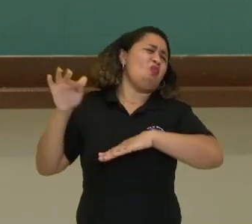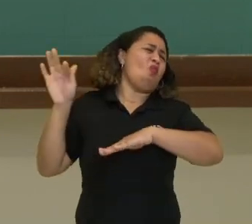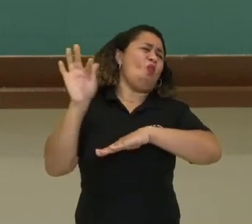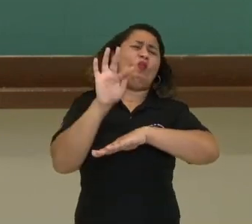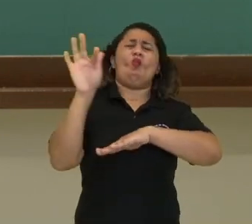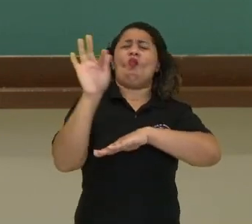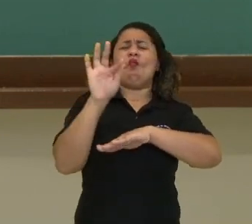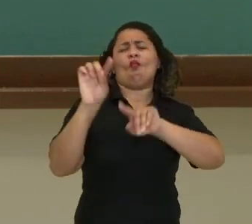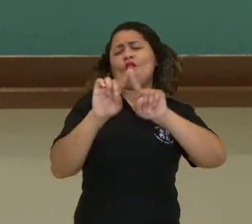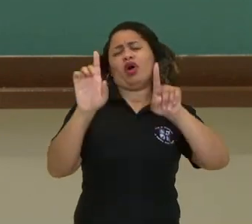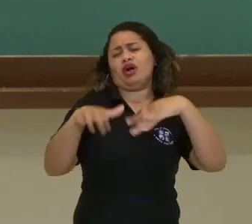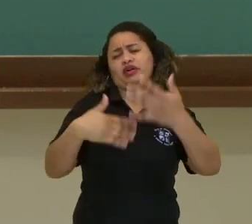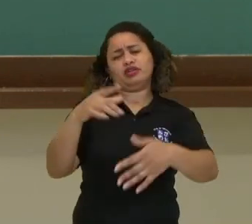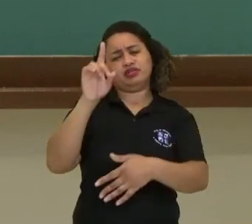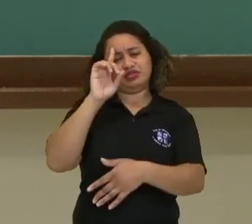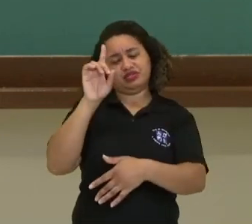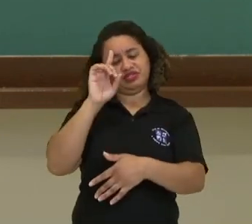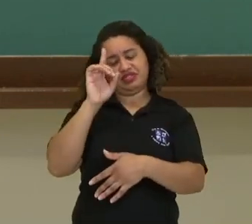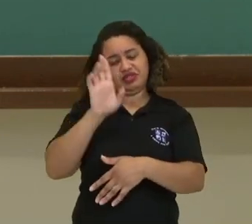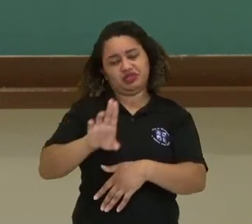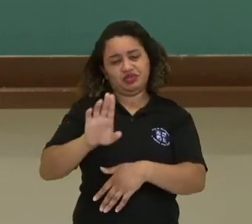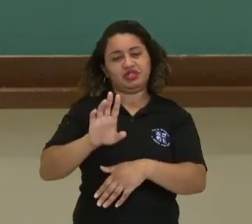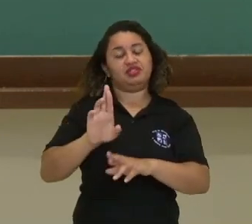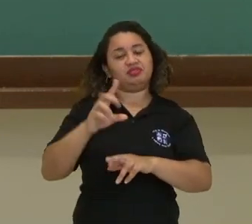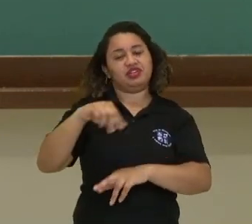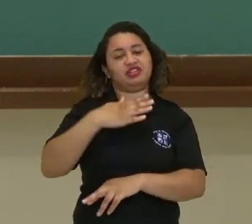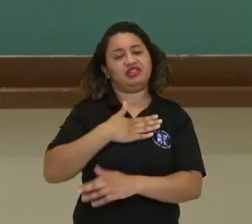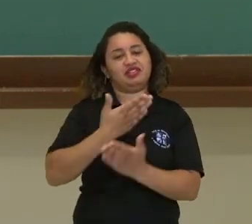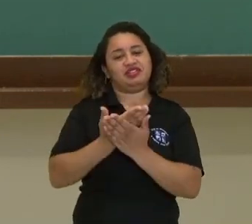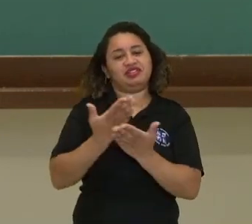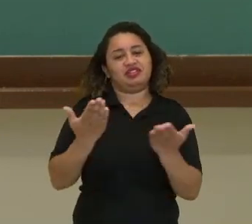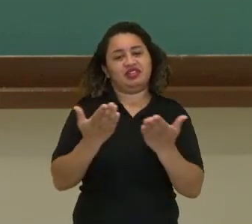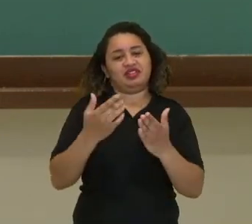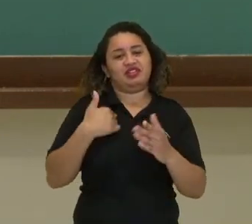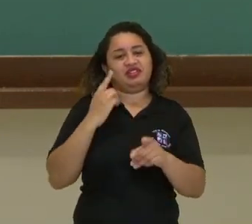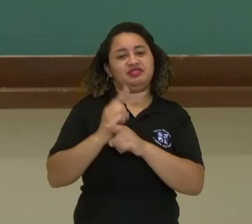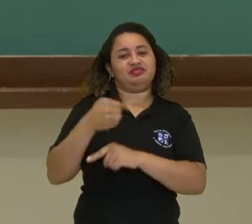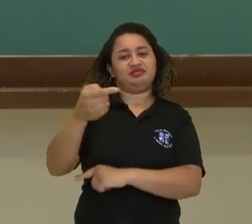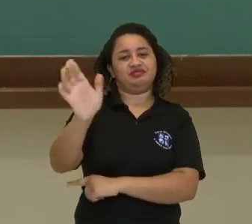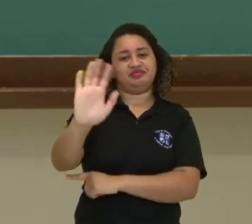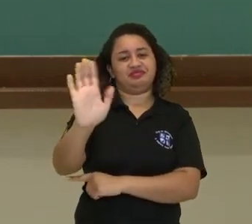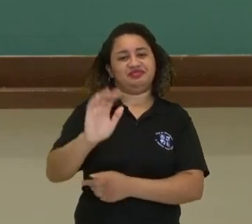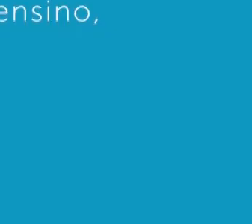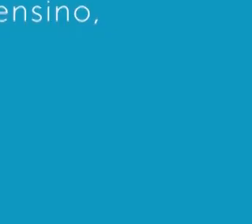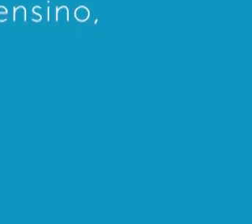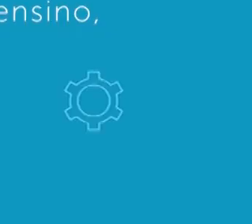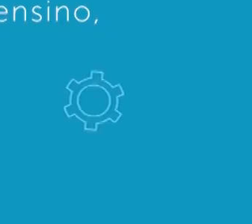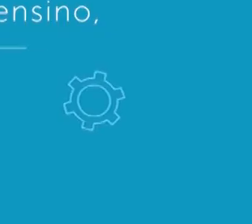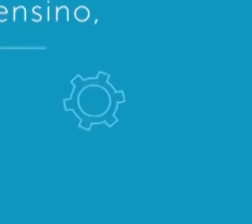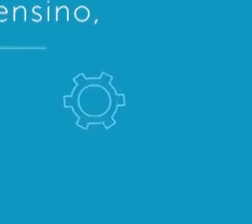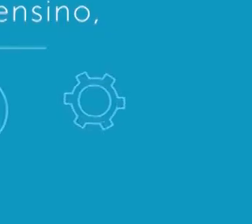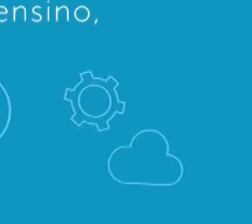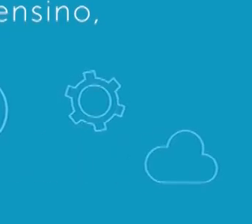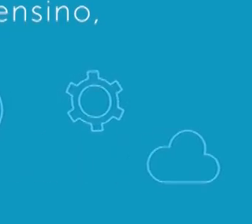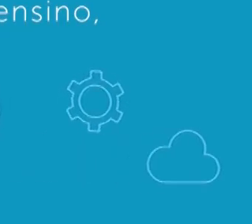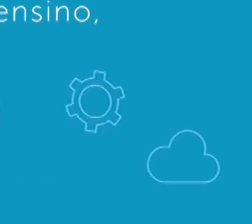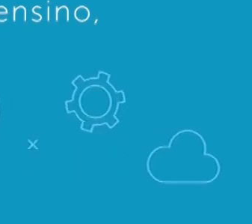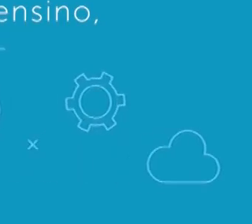gente quase não usa isso. Espero que vocês tenham gostado da aula de hoje e até a próxima.